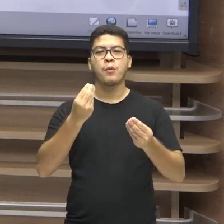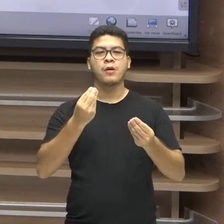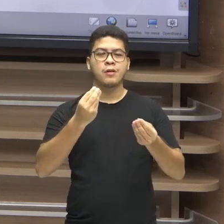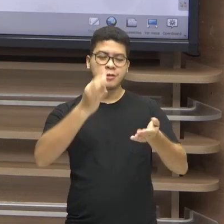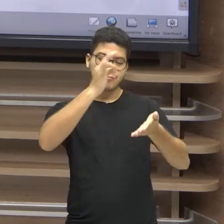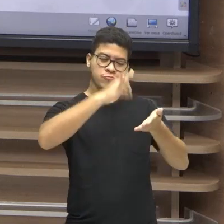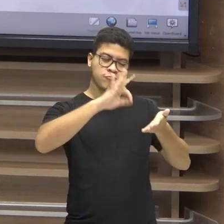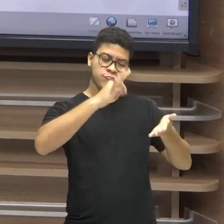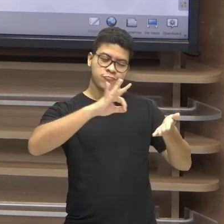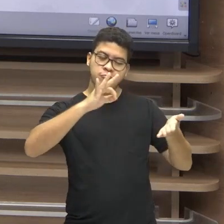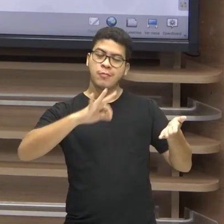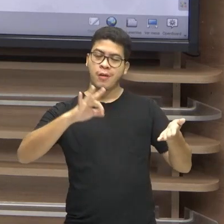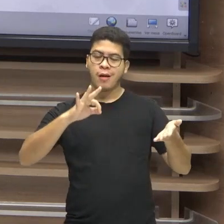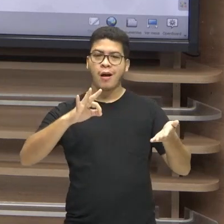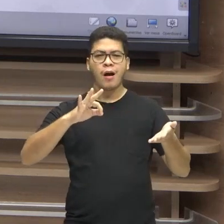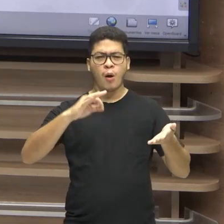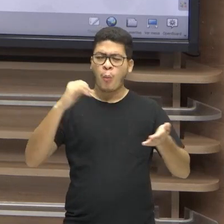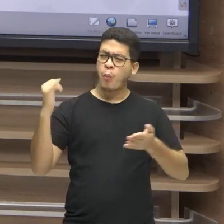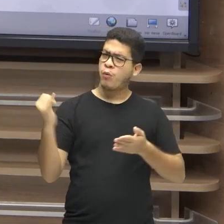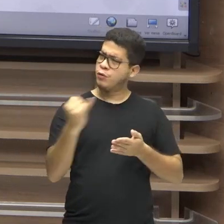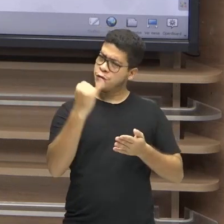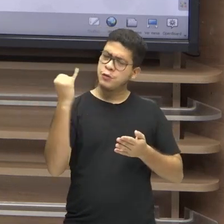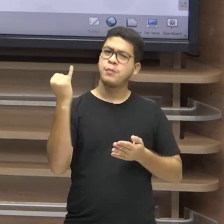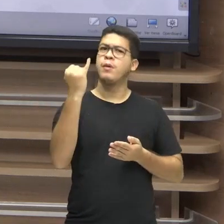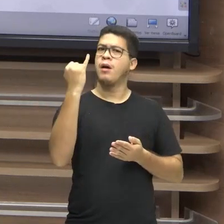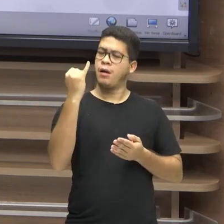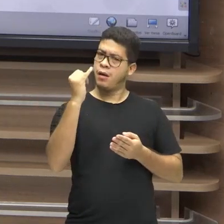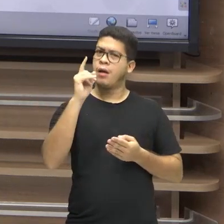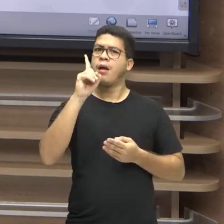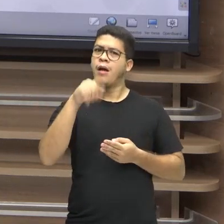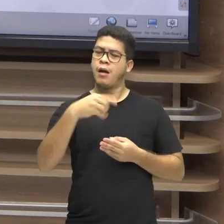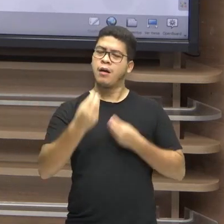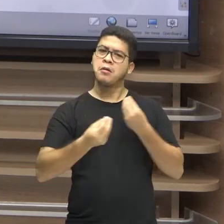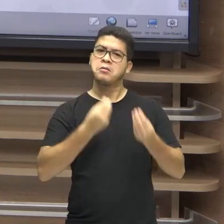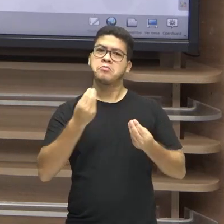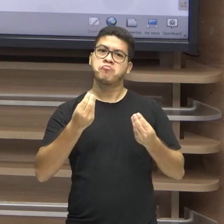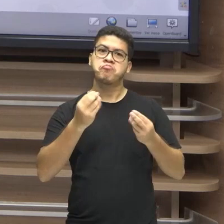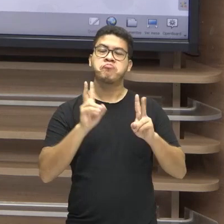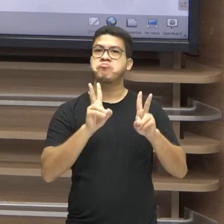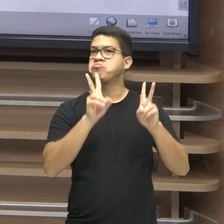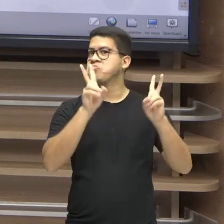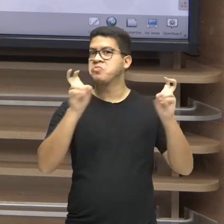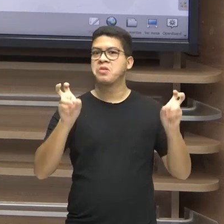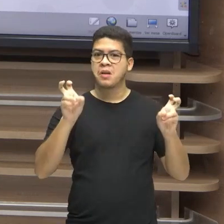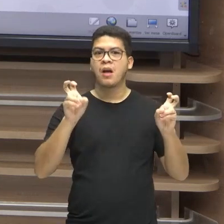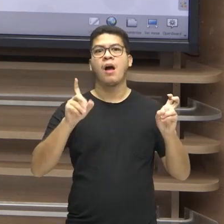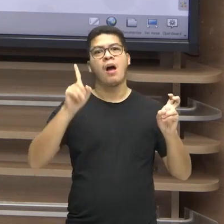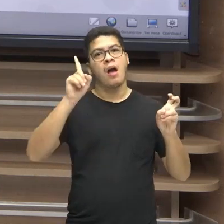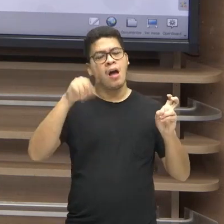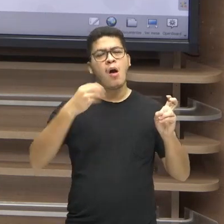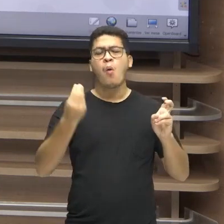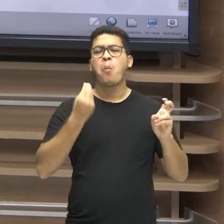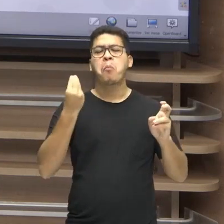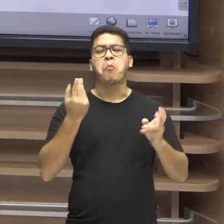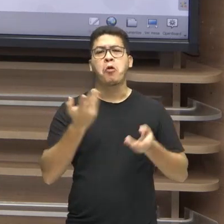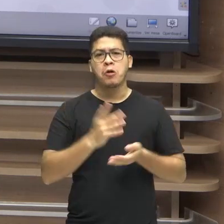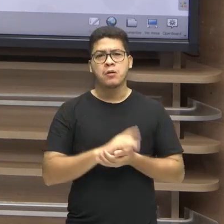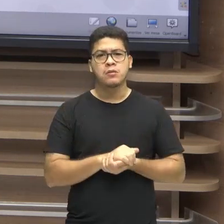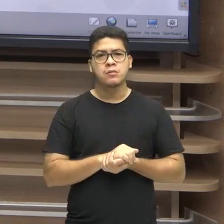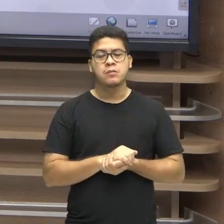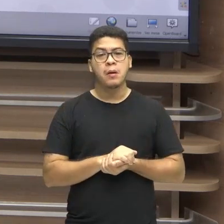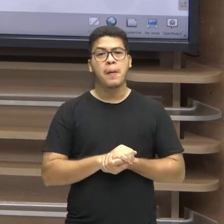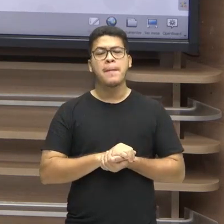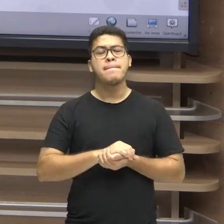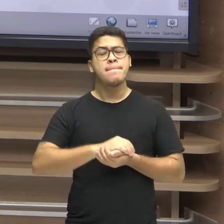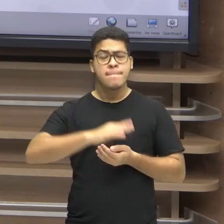tá, pessoal? É um conteúdo muito importante, tá? Porque esse assunto de equações do primeiro grau, né, principalmente a sua